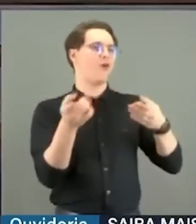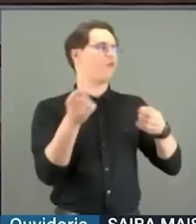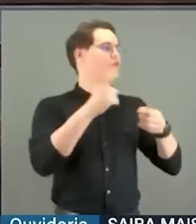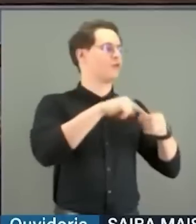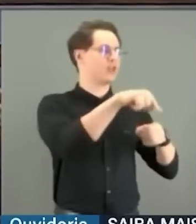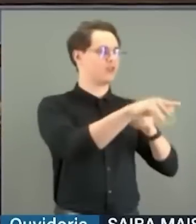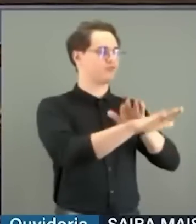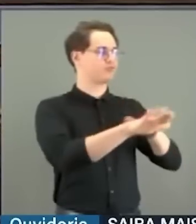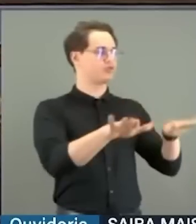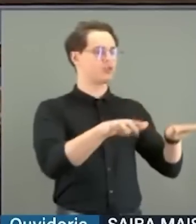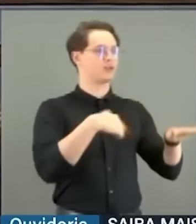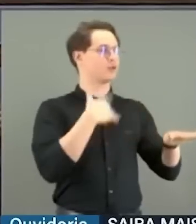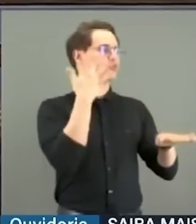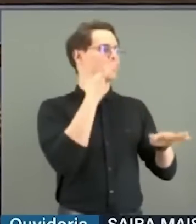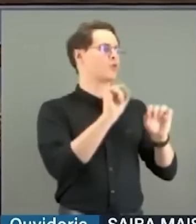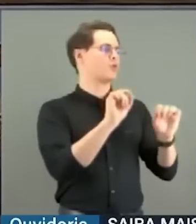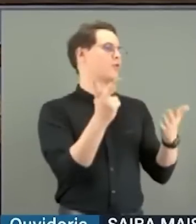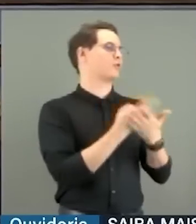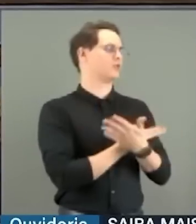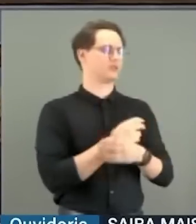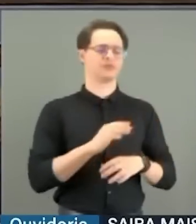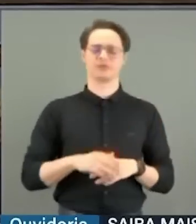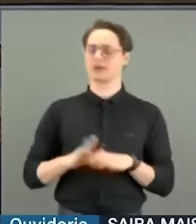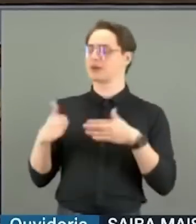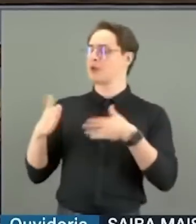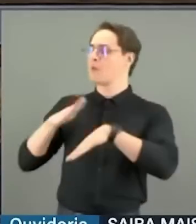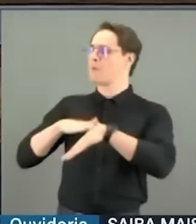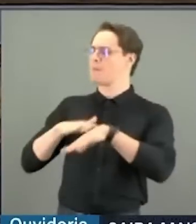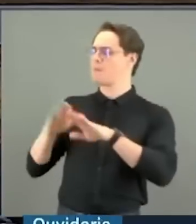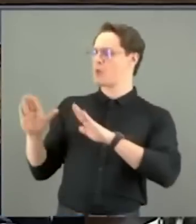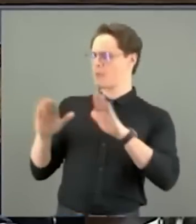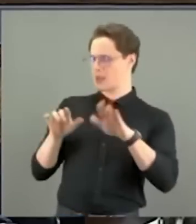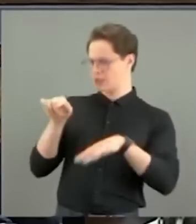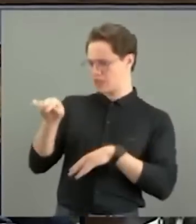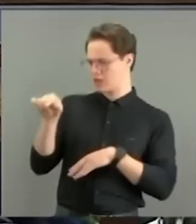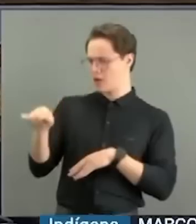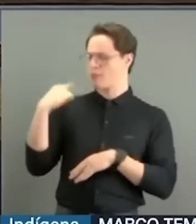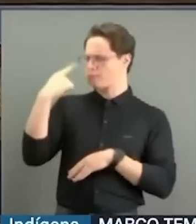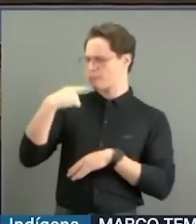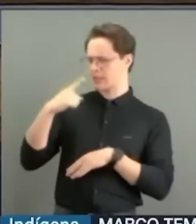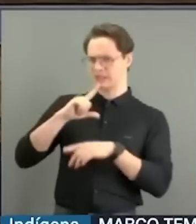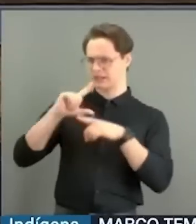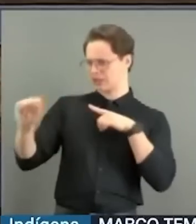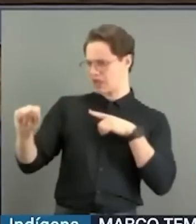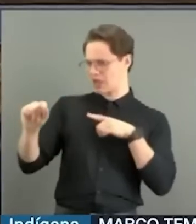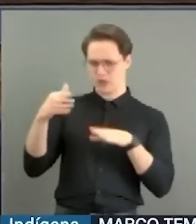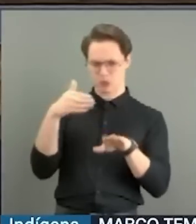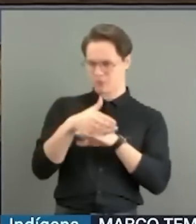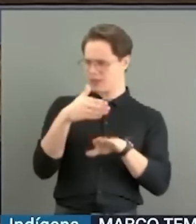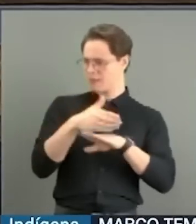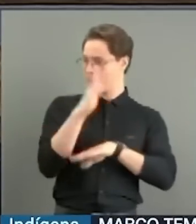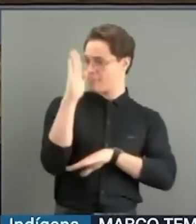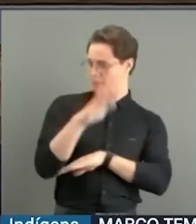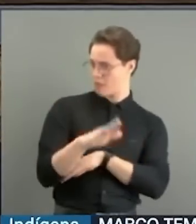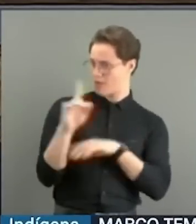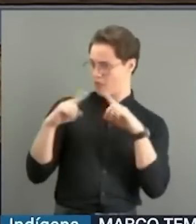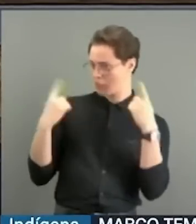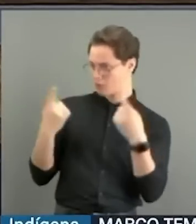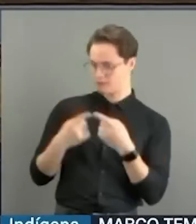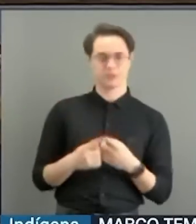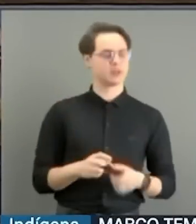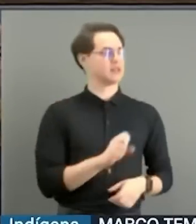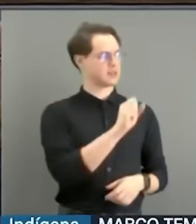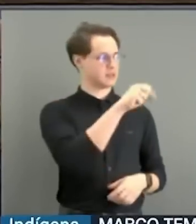Então, nesse momento, o advogado sai e não participa mais da reunião da tarde. Exatamente. Pronto. Na reunião